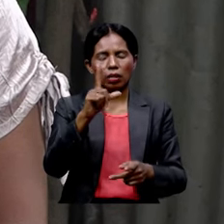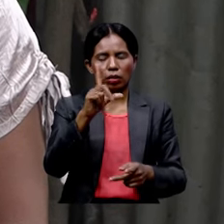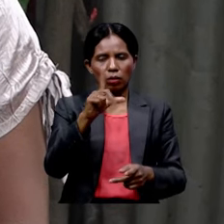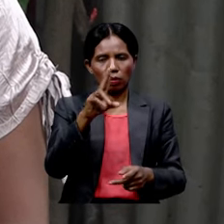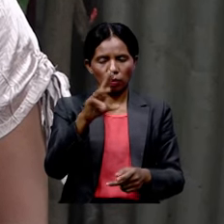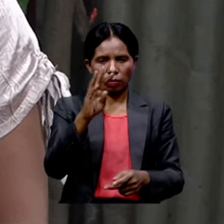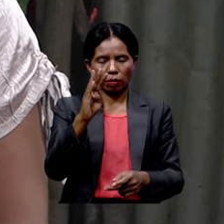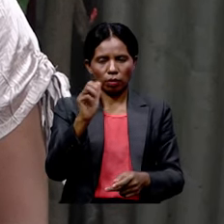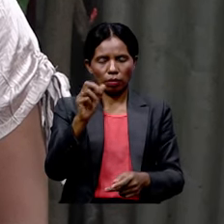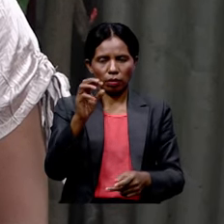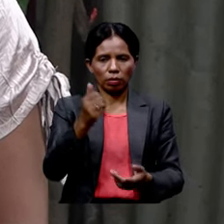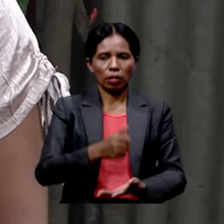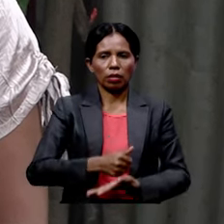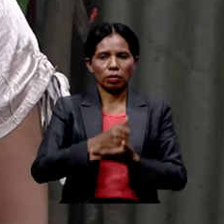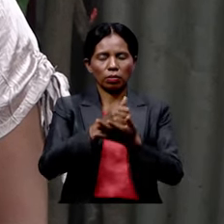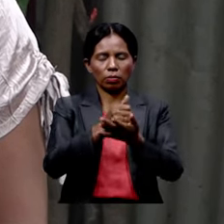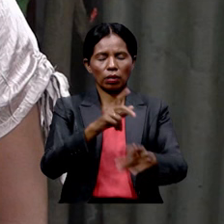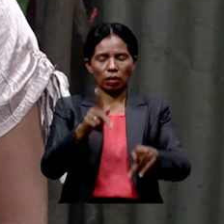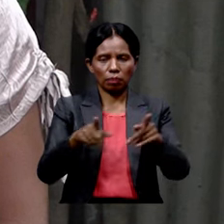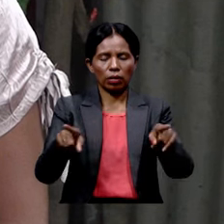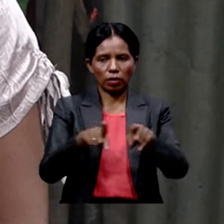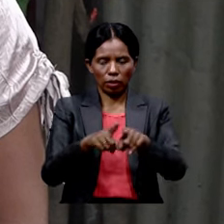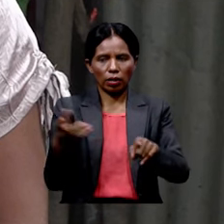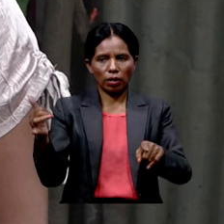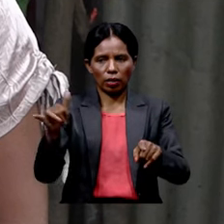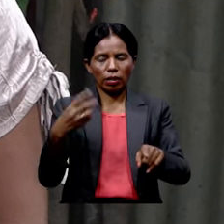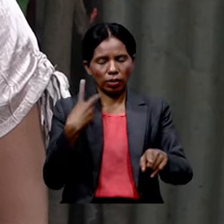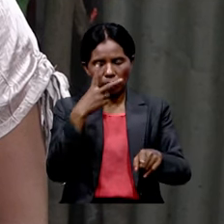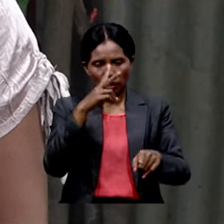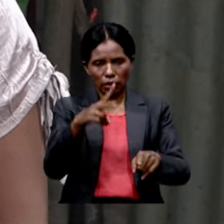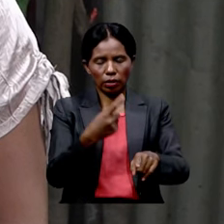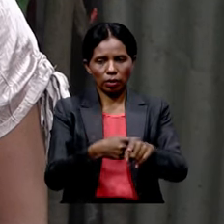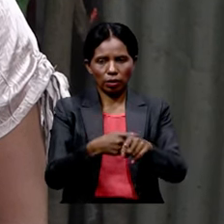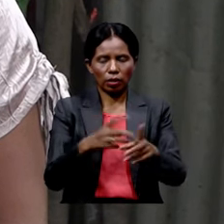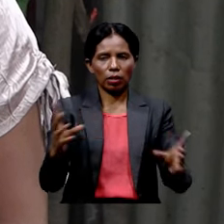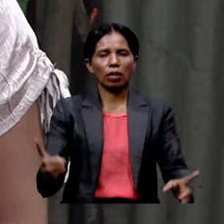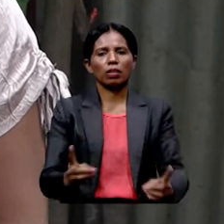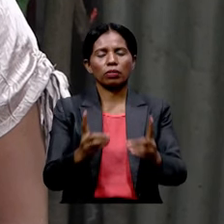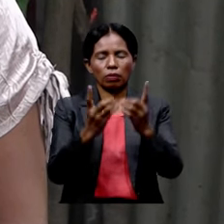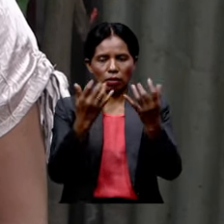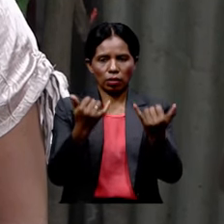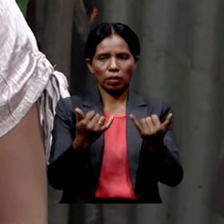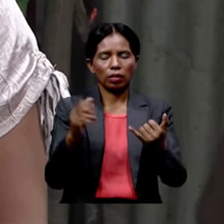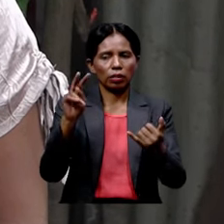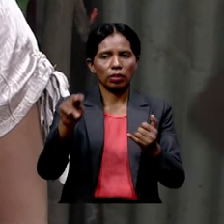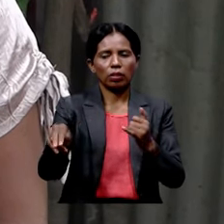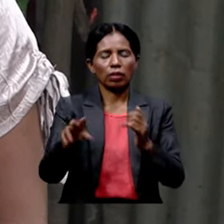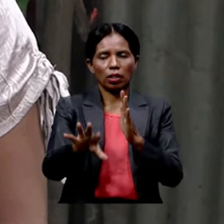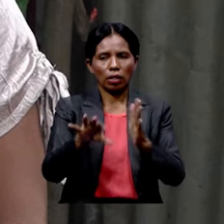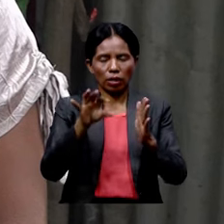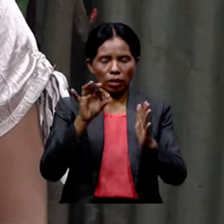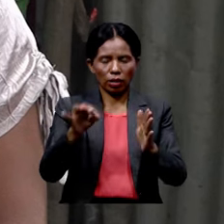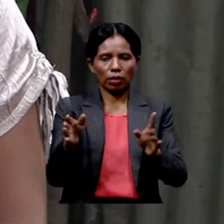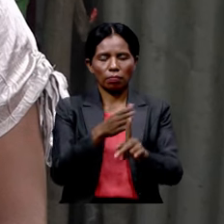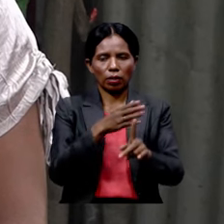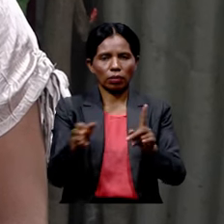atu tau matan ba maluk sira ne mebe ite re sto saun ne benya enfrenta da daun ni hetan agresaun